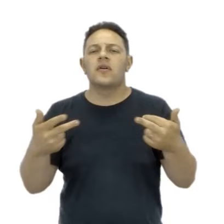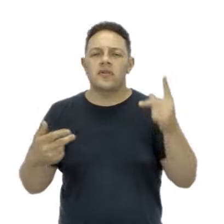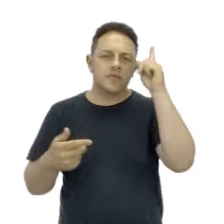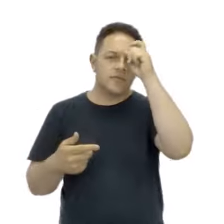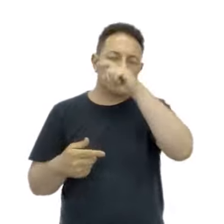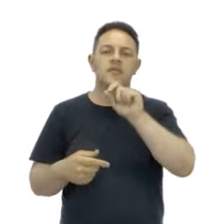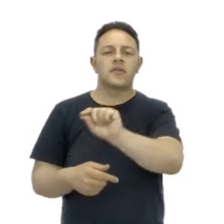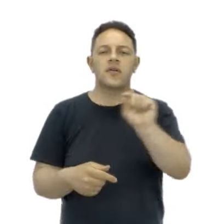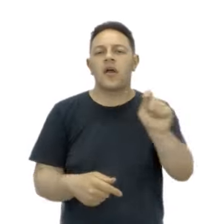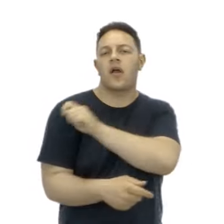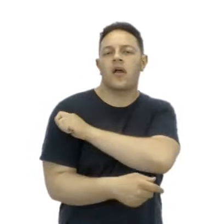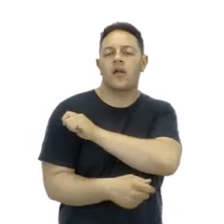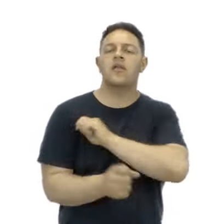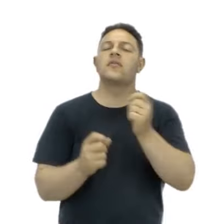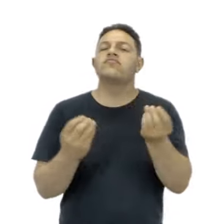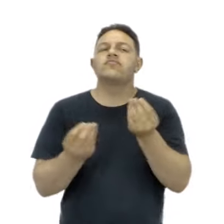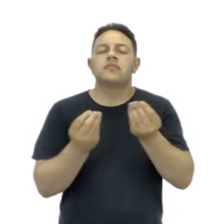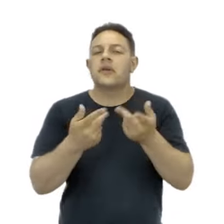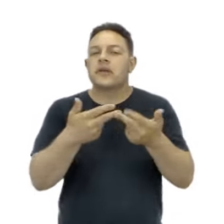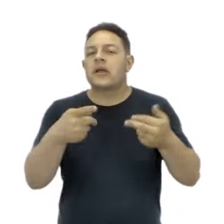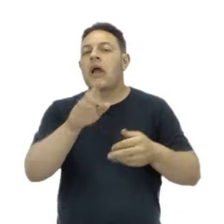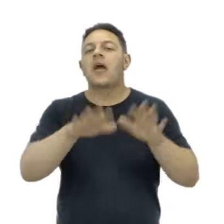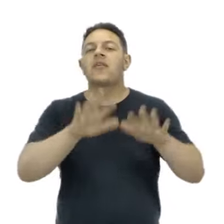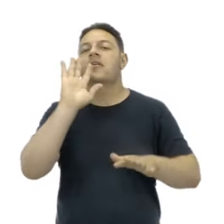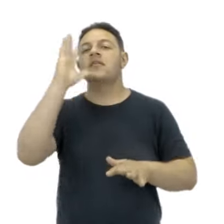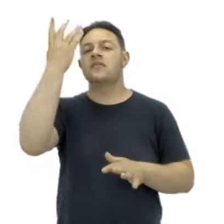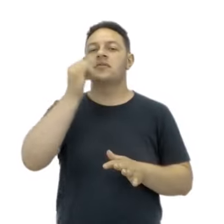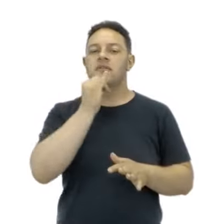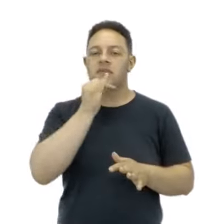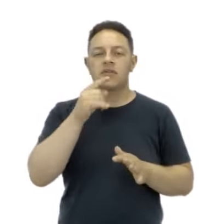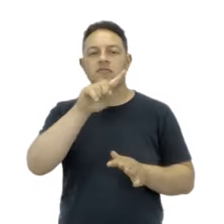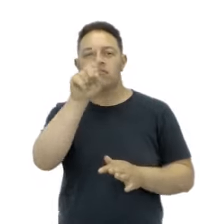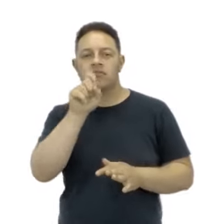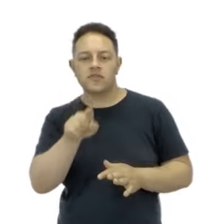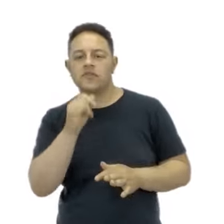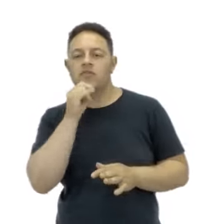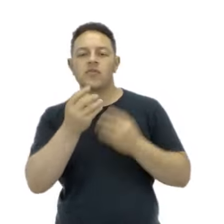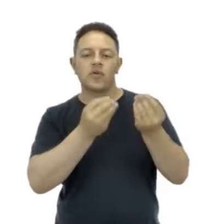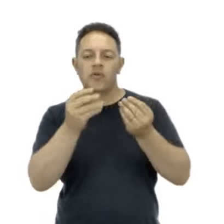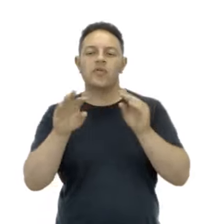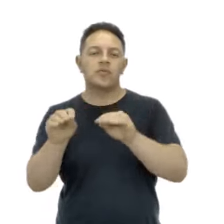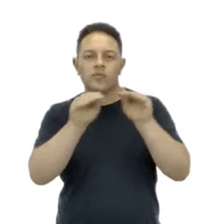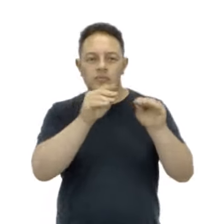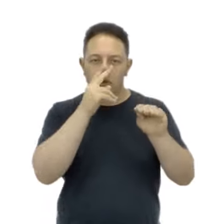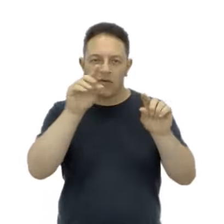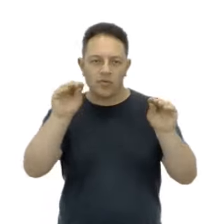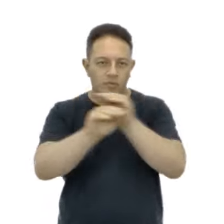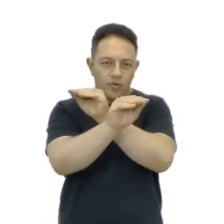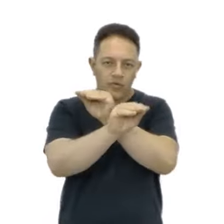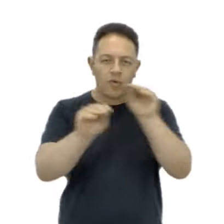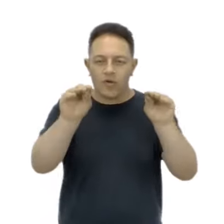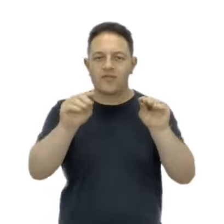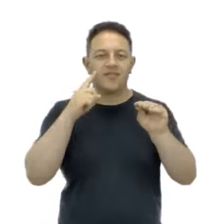os estudantes podem ter quando se muda o lugar da incógnita nos problemas do campo